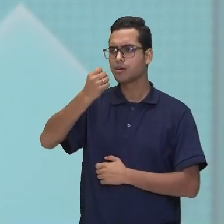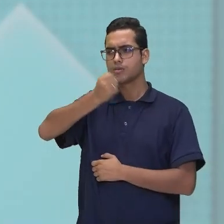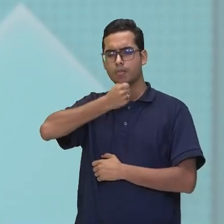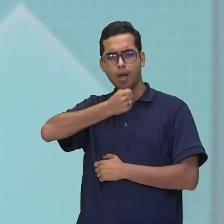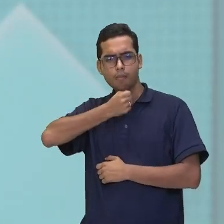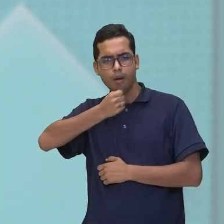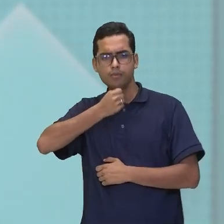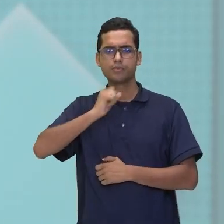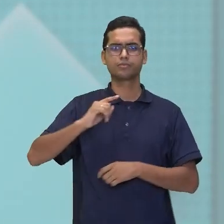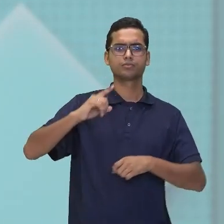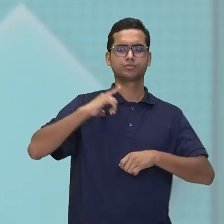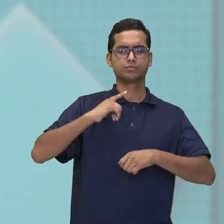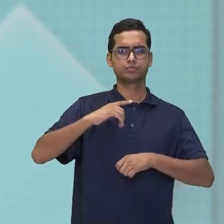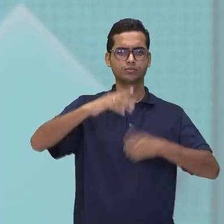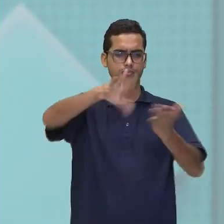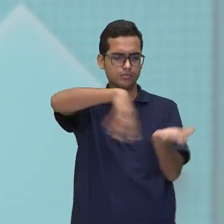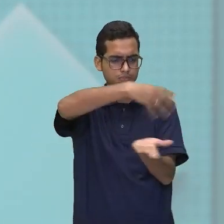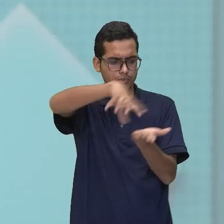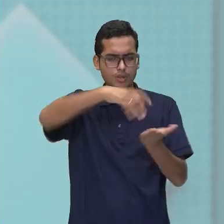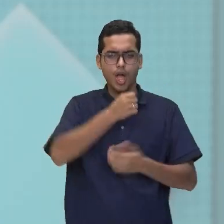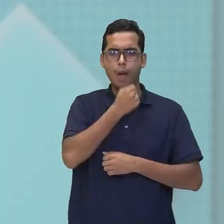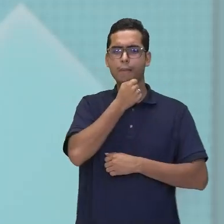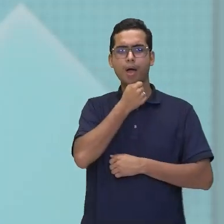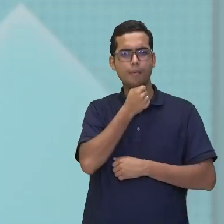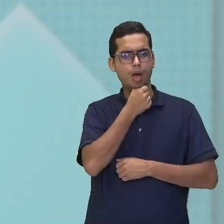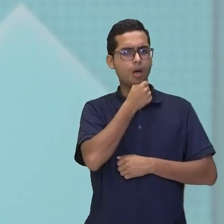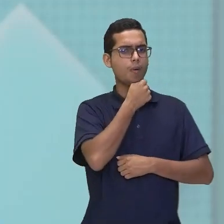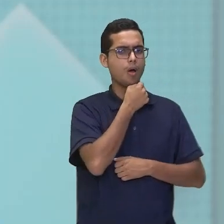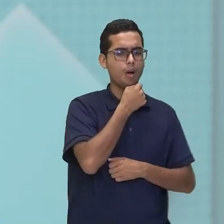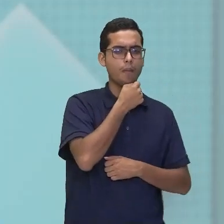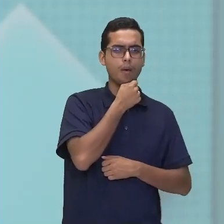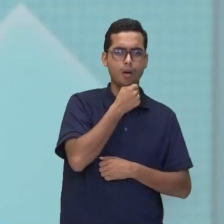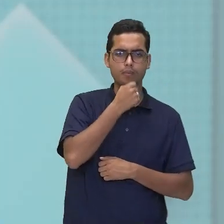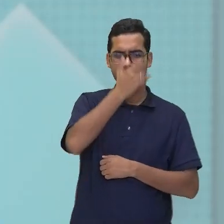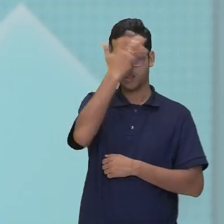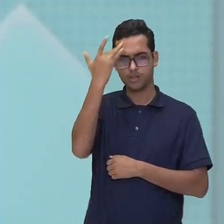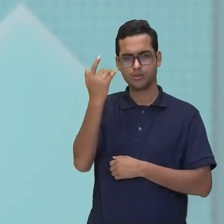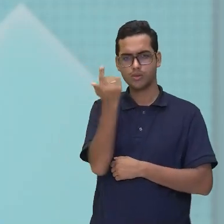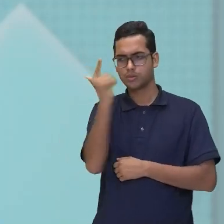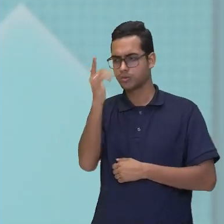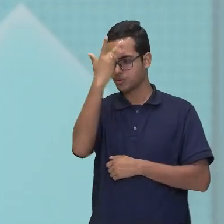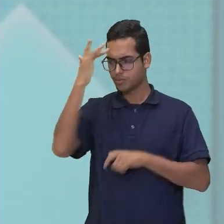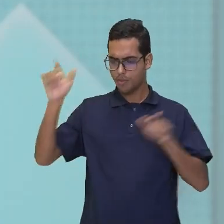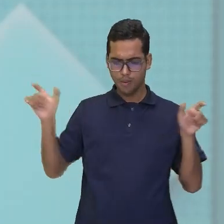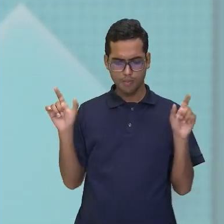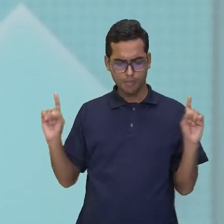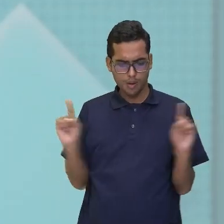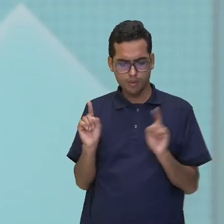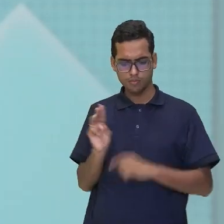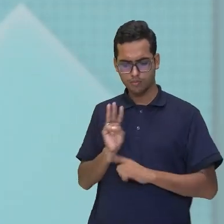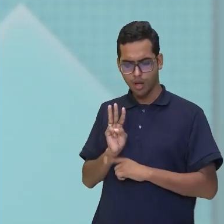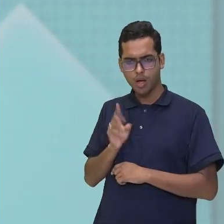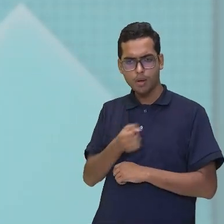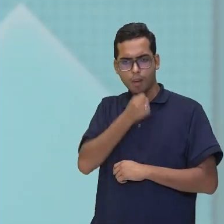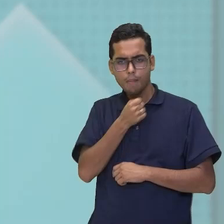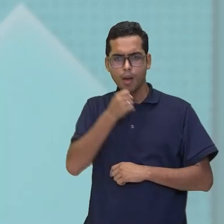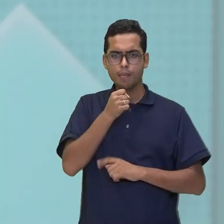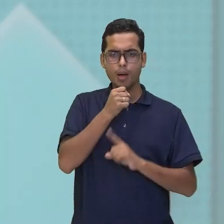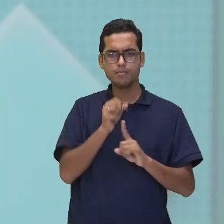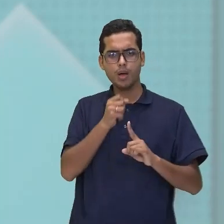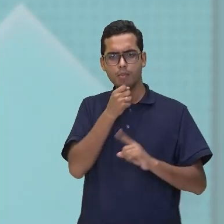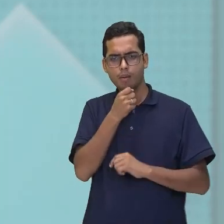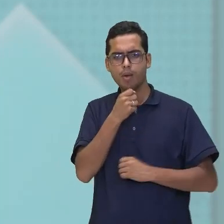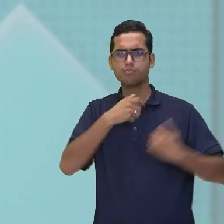praça, canta uma música e vai uns 3 cantores, vão puxando, e quando vê, todo mundo está cantando, como aconteceu aqui